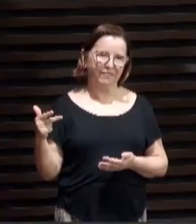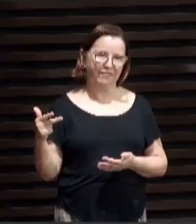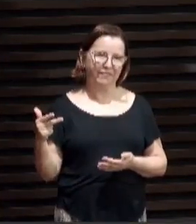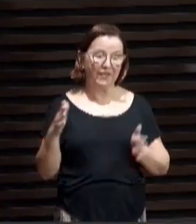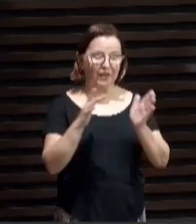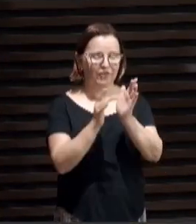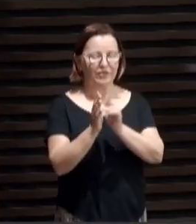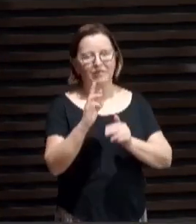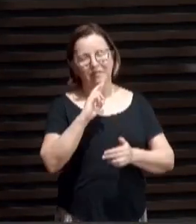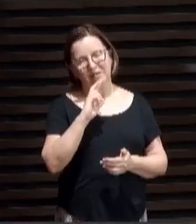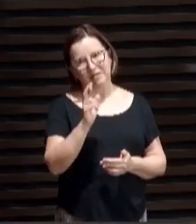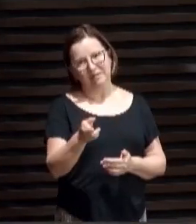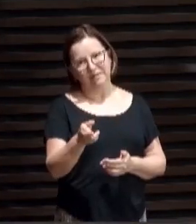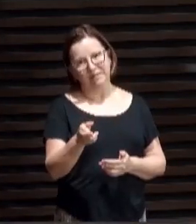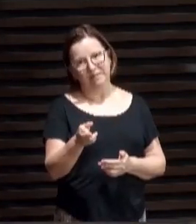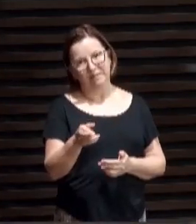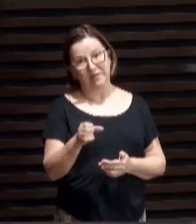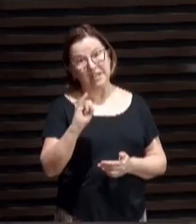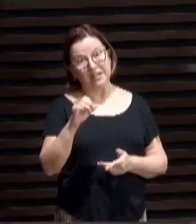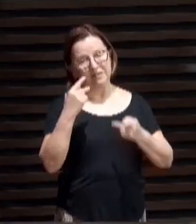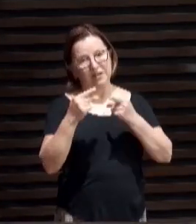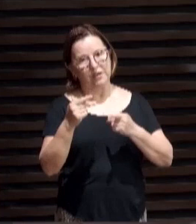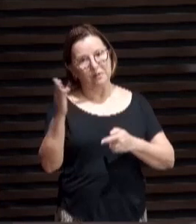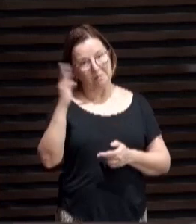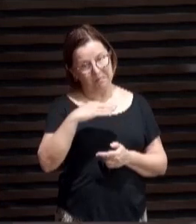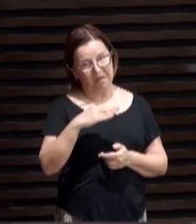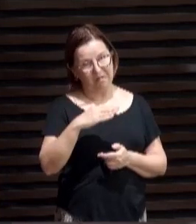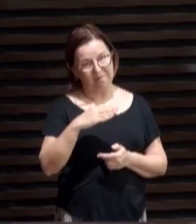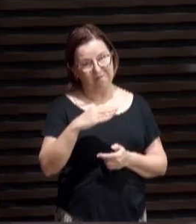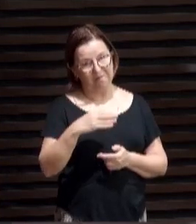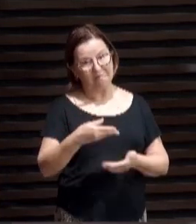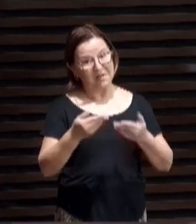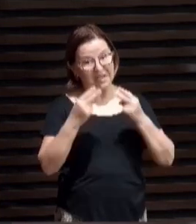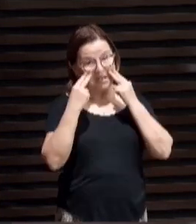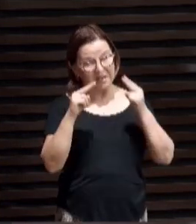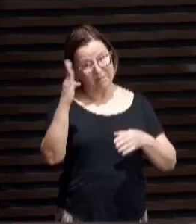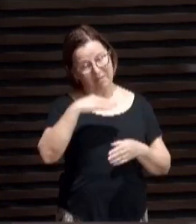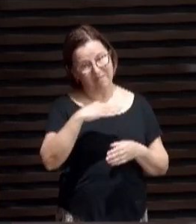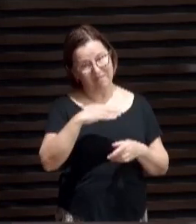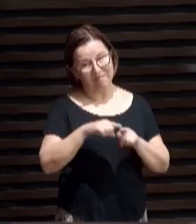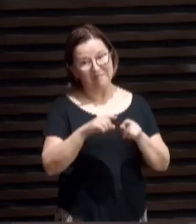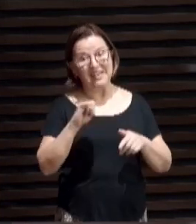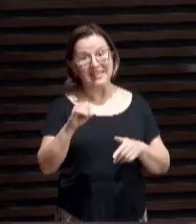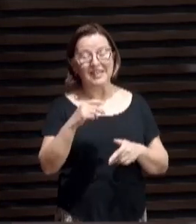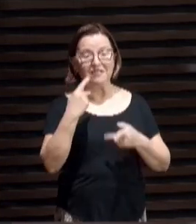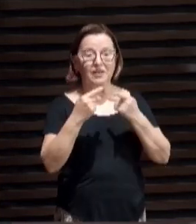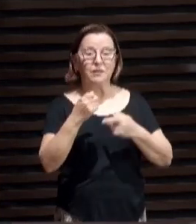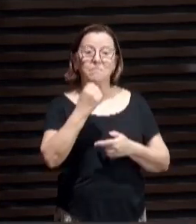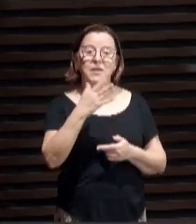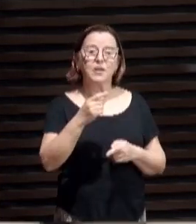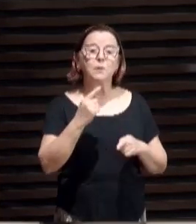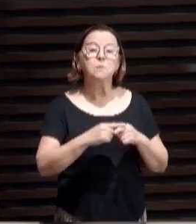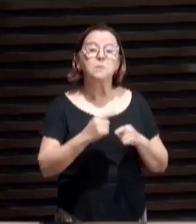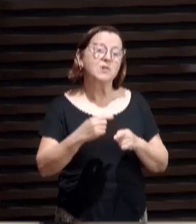Replicou-lhe Jesus: se falei mal, dá testemunho do mal. Mas se falei bem, por que me feres?